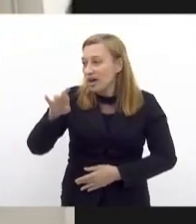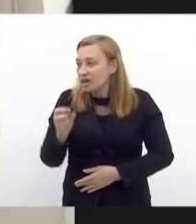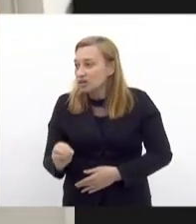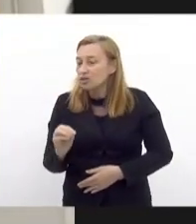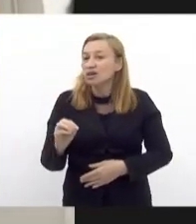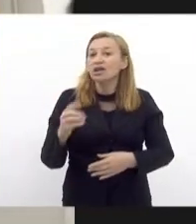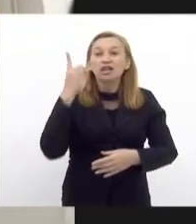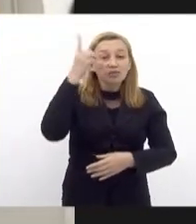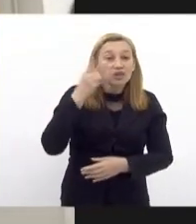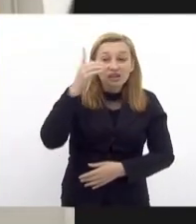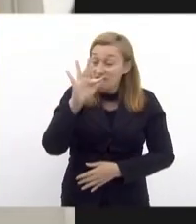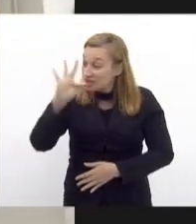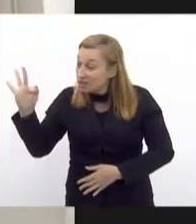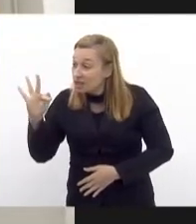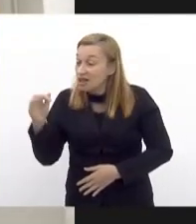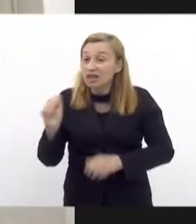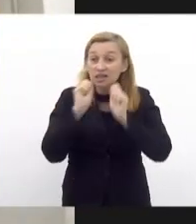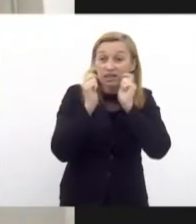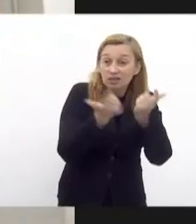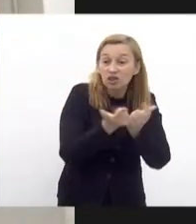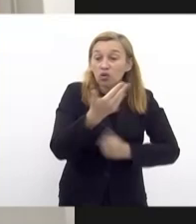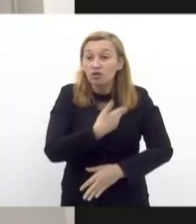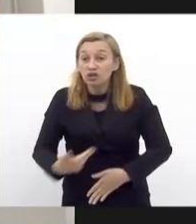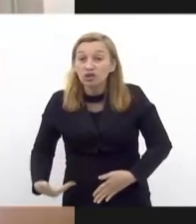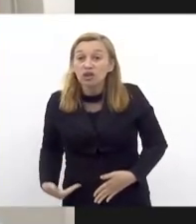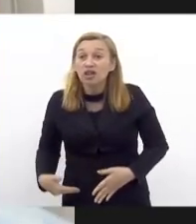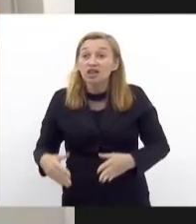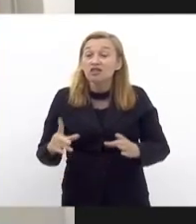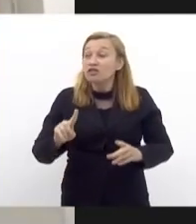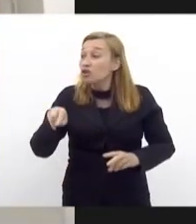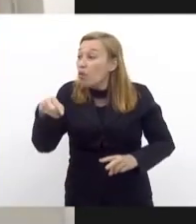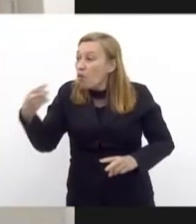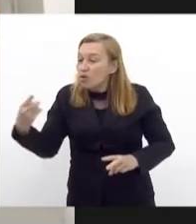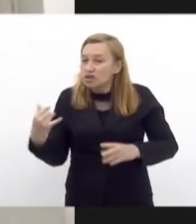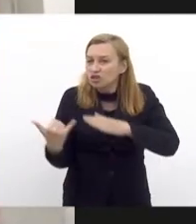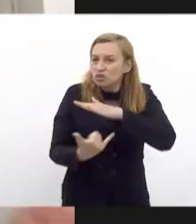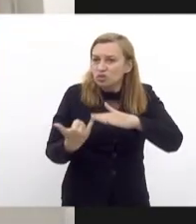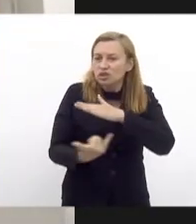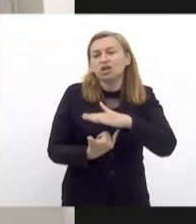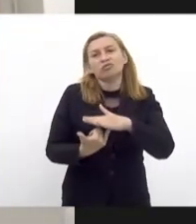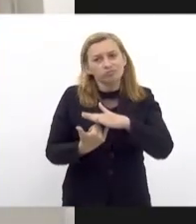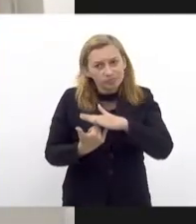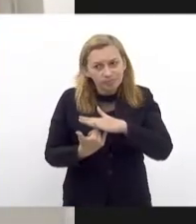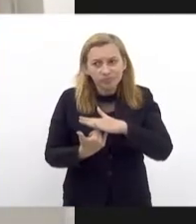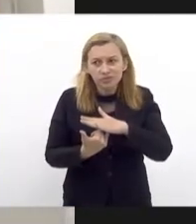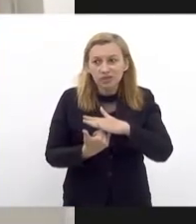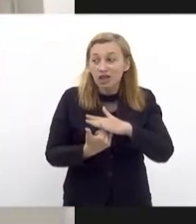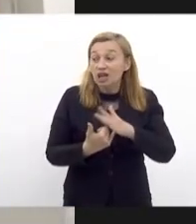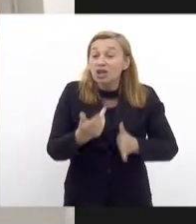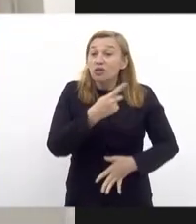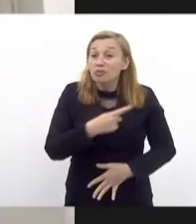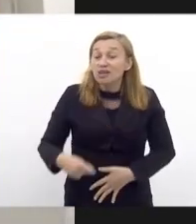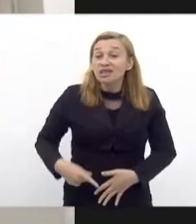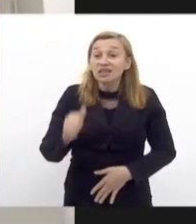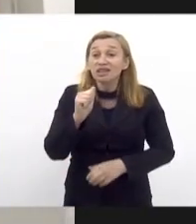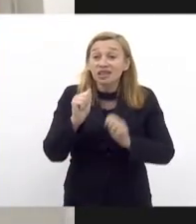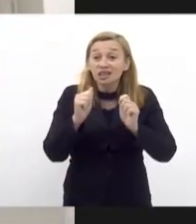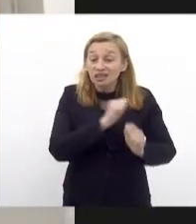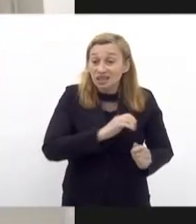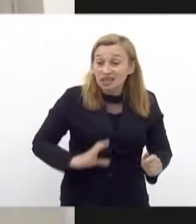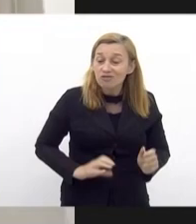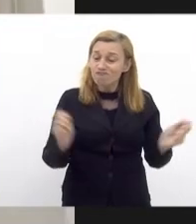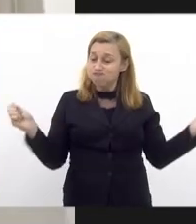deputados federais, a Assembleia Legislativa, o governador do Estado, enfim, outras instituições que o presidente André Siciliano, que é